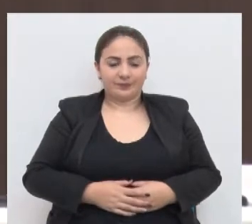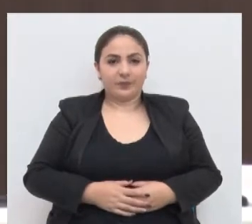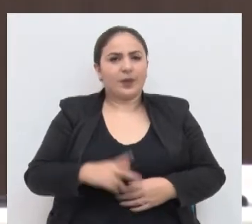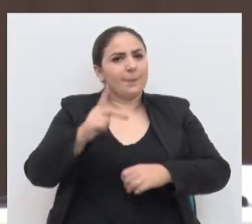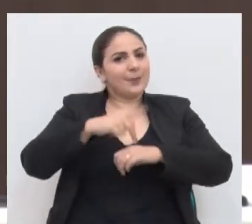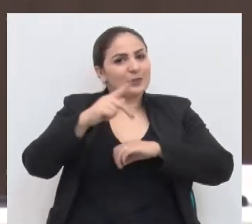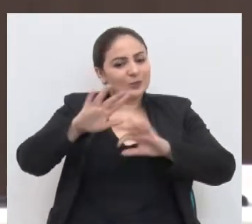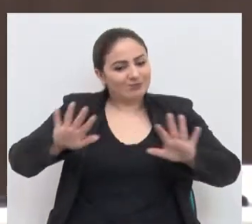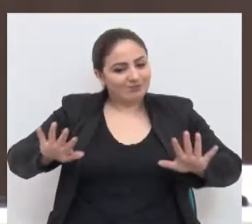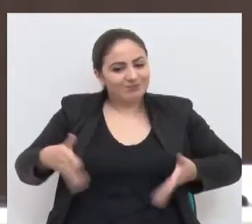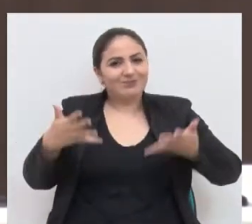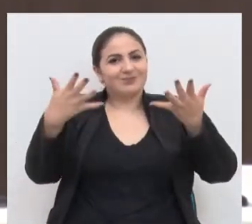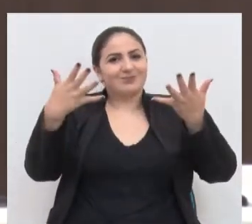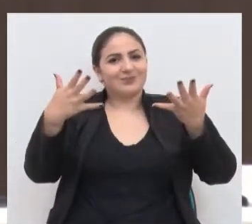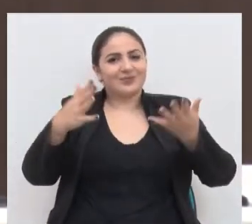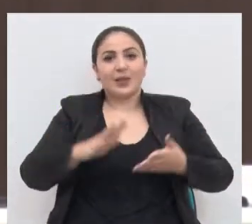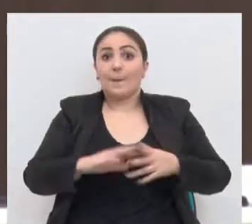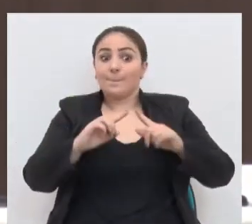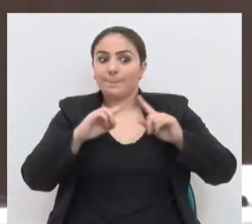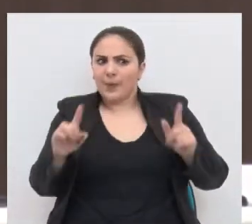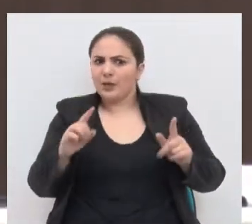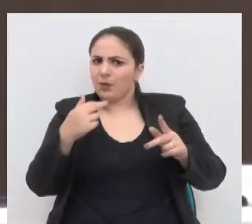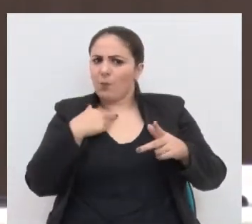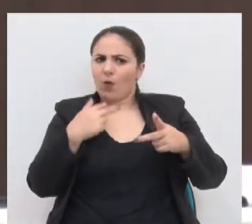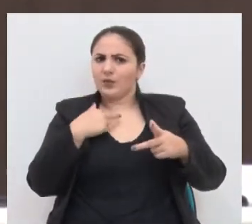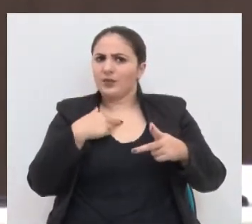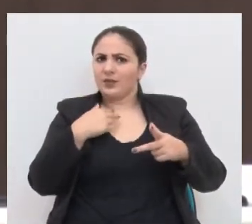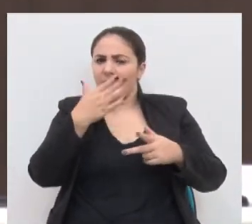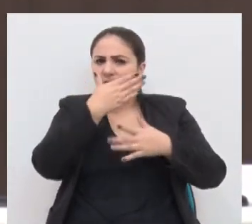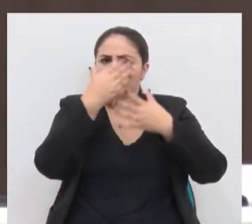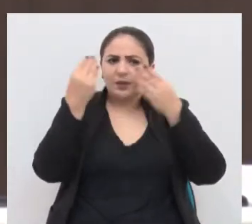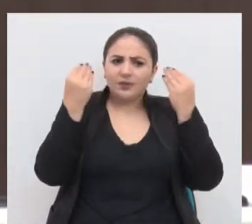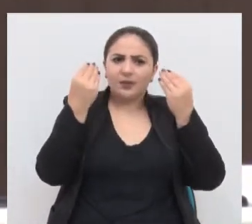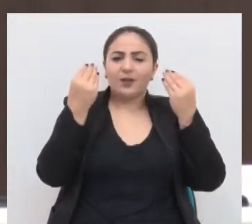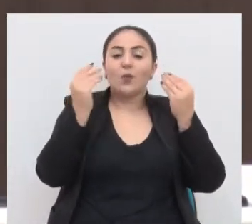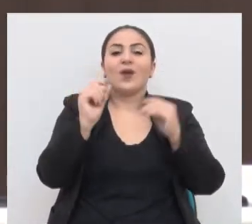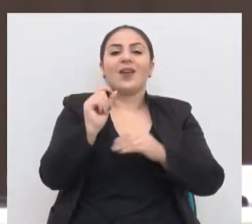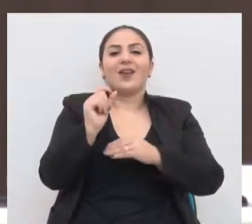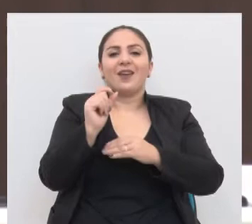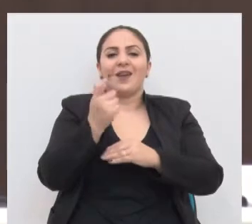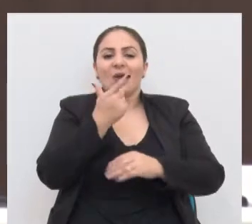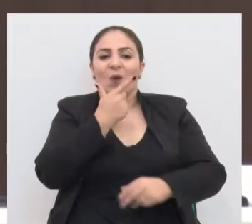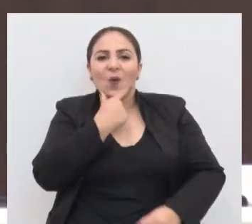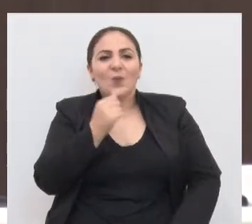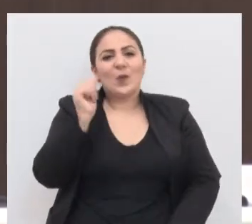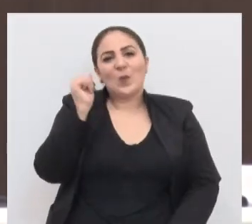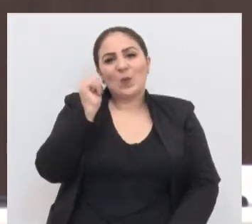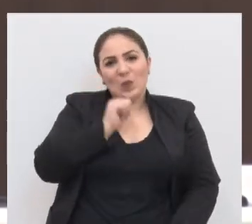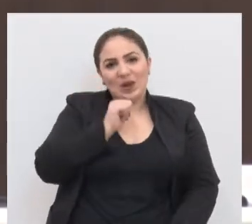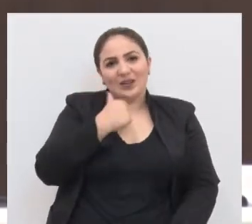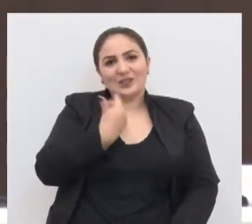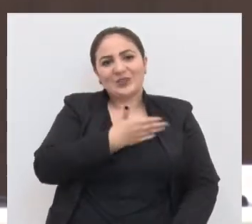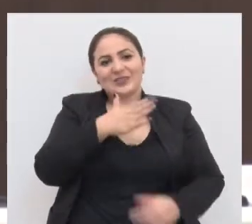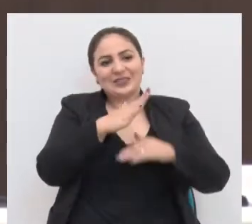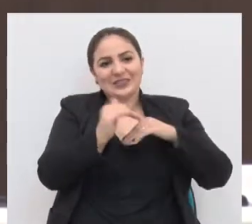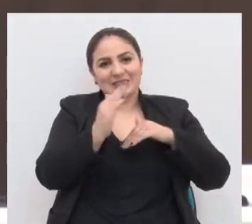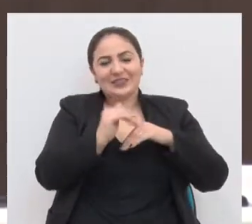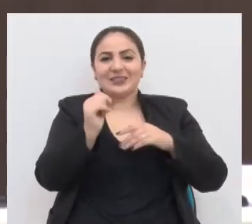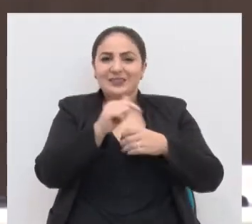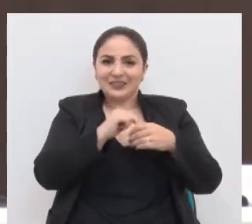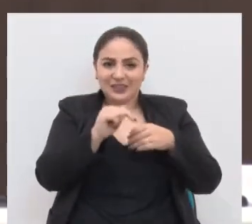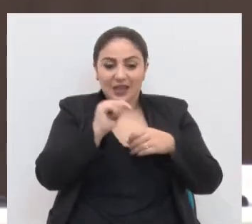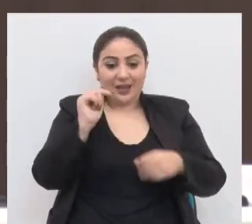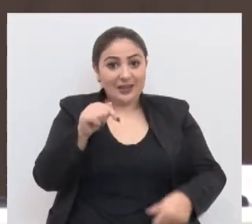Passo Fundo, avante, mas não deixando nunca de esquecer os homens e mulheres da nossa querida